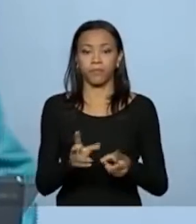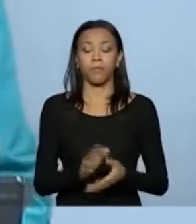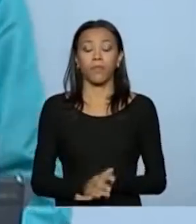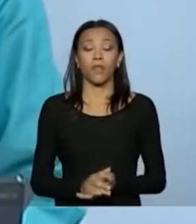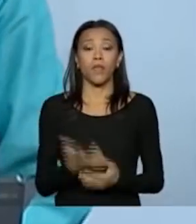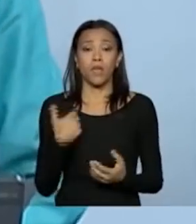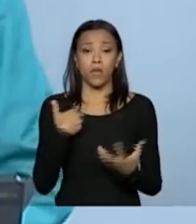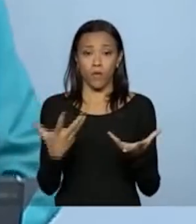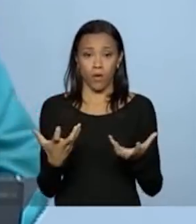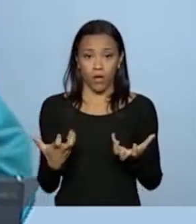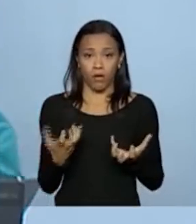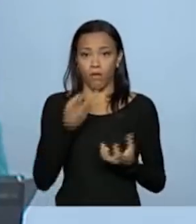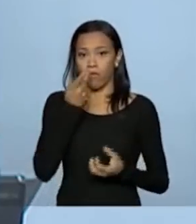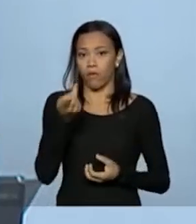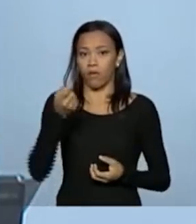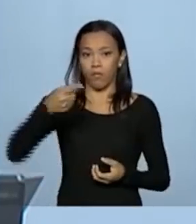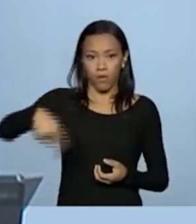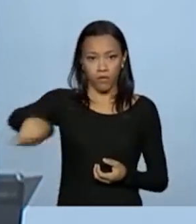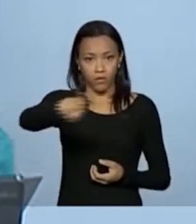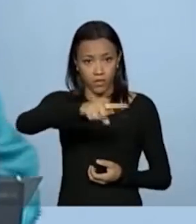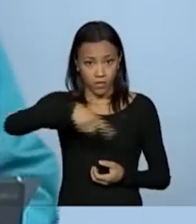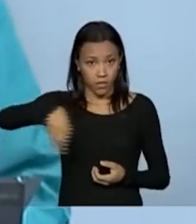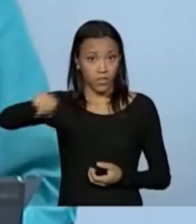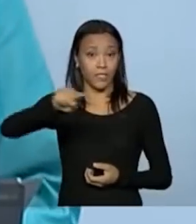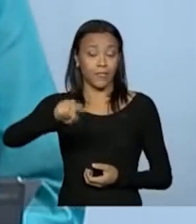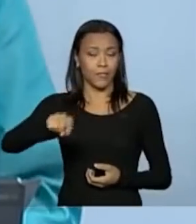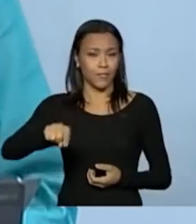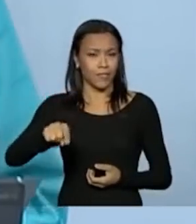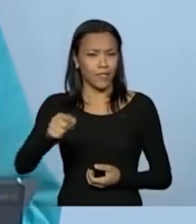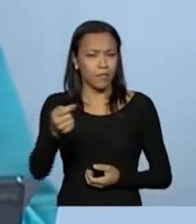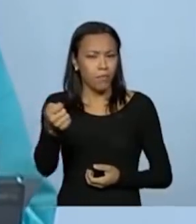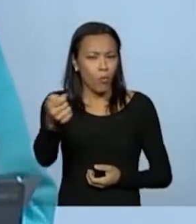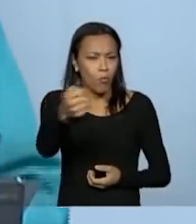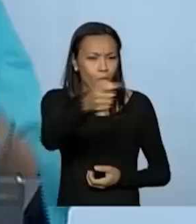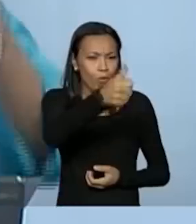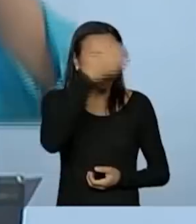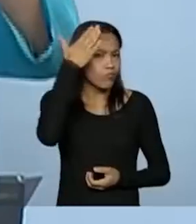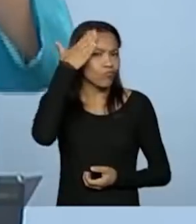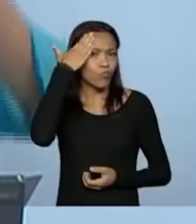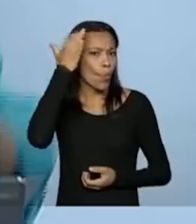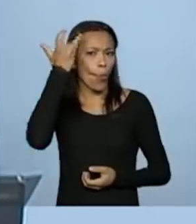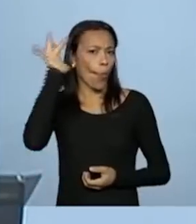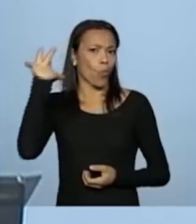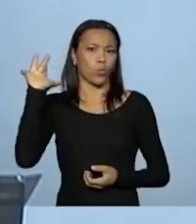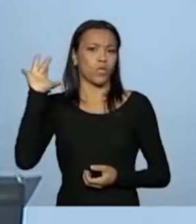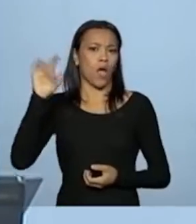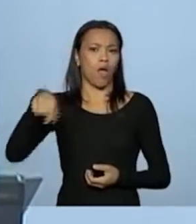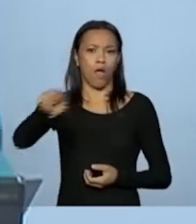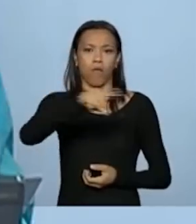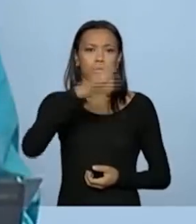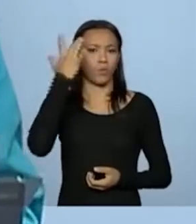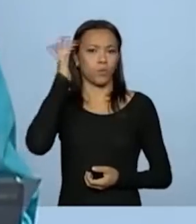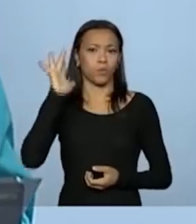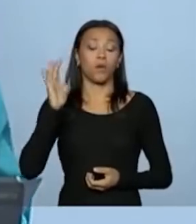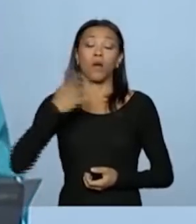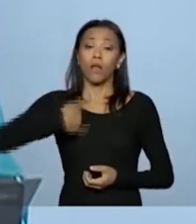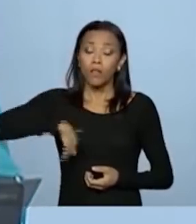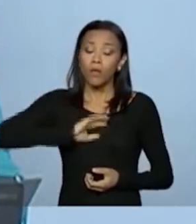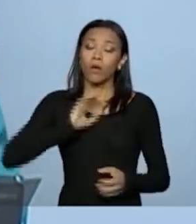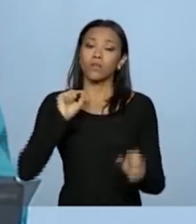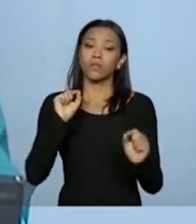Eu quero dizer para vocês uma coisa que é pouco sabida. Nós construímos